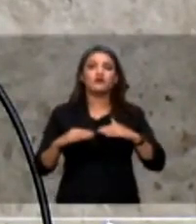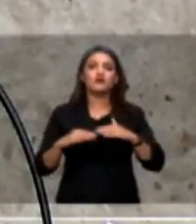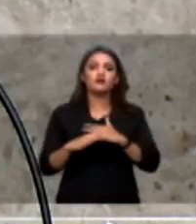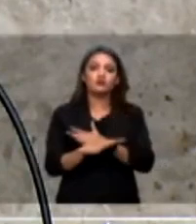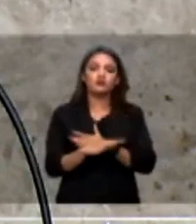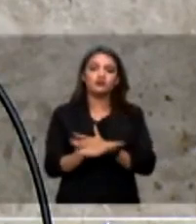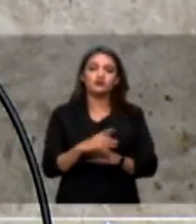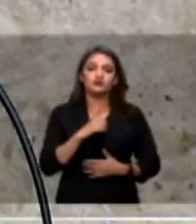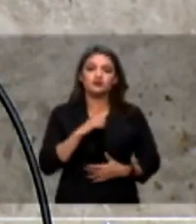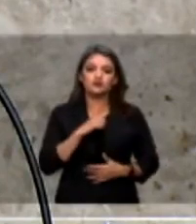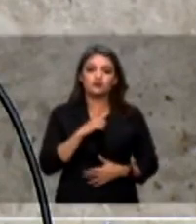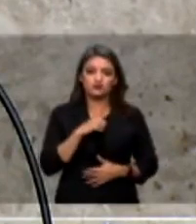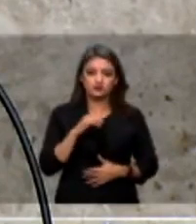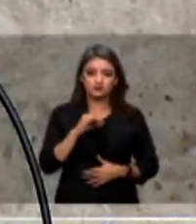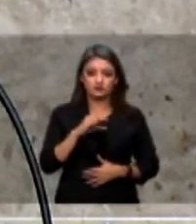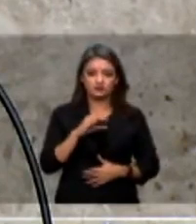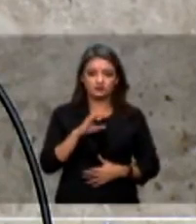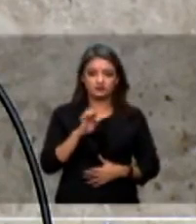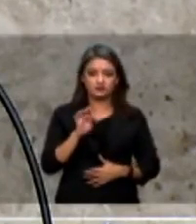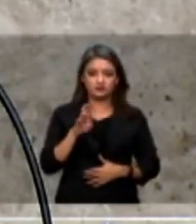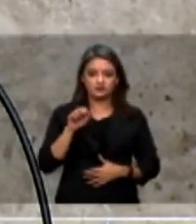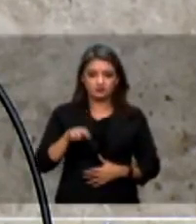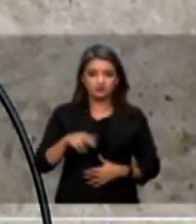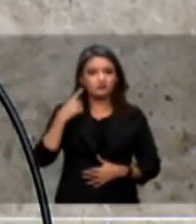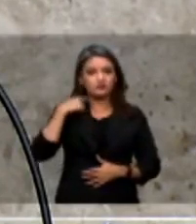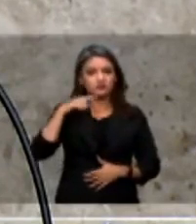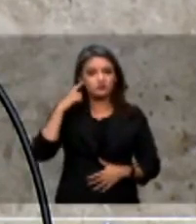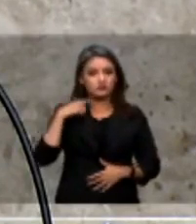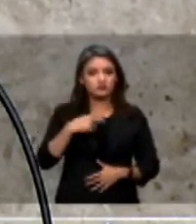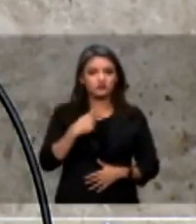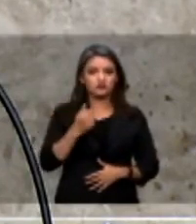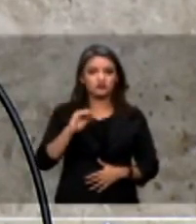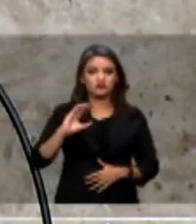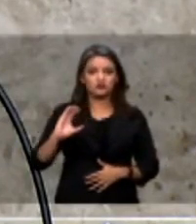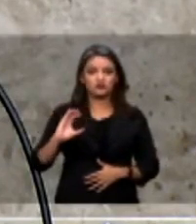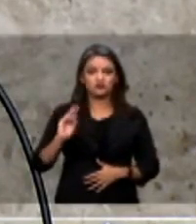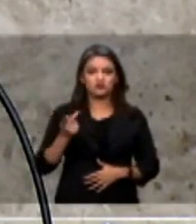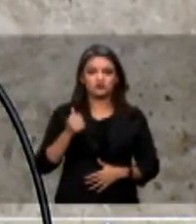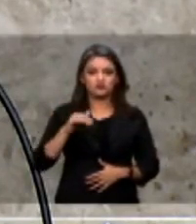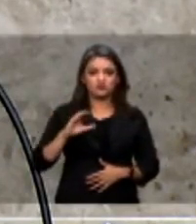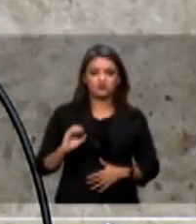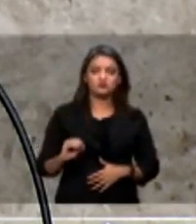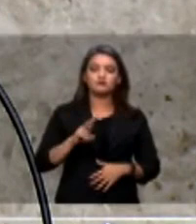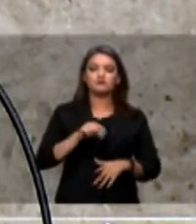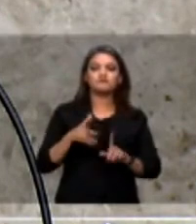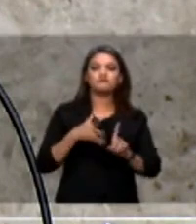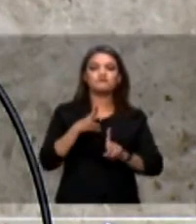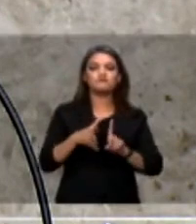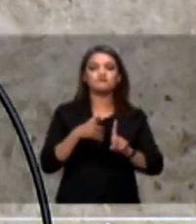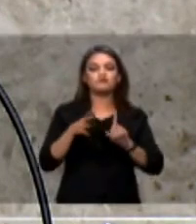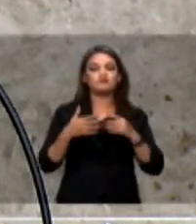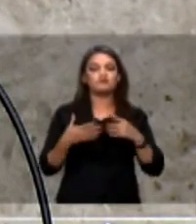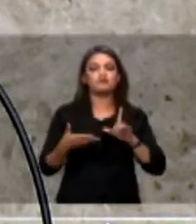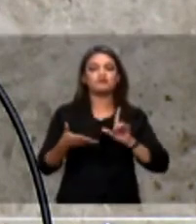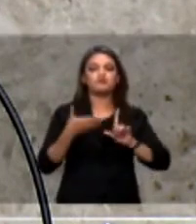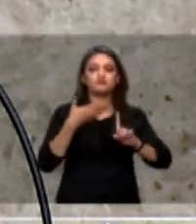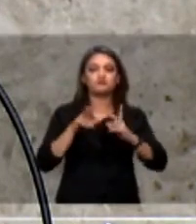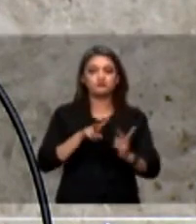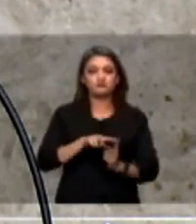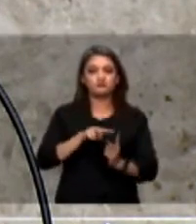setran o Dr André Pacheco Teixeira Mendes que a sustentar a pouco vídeo